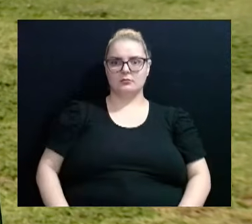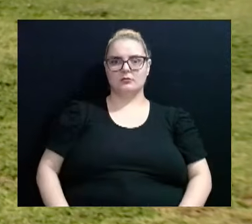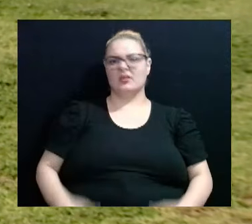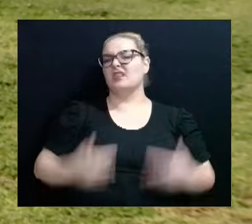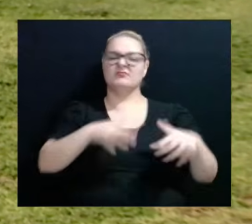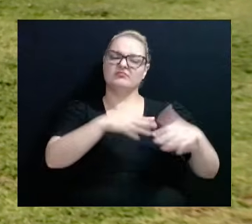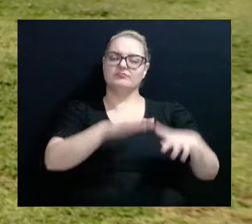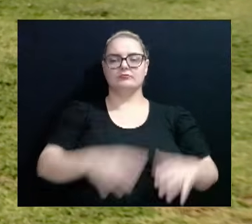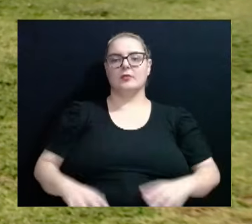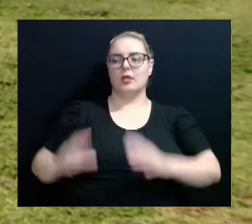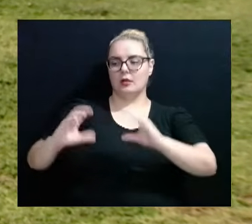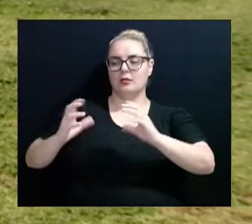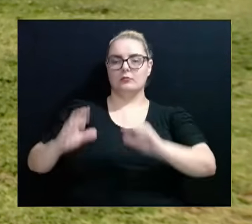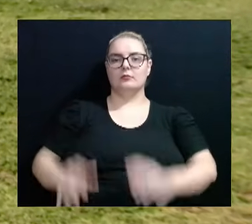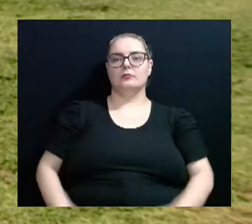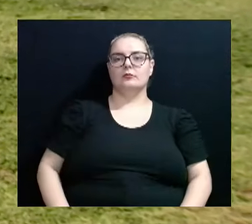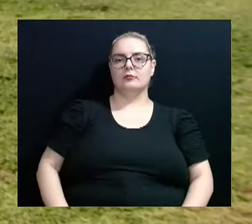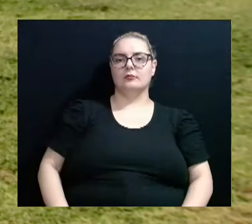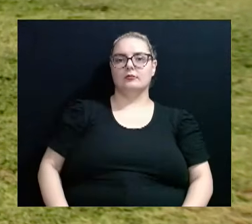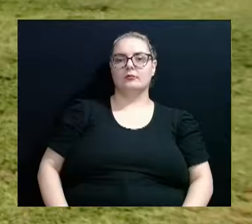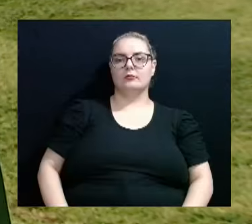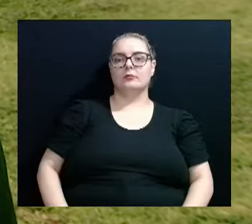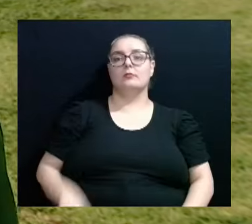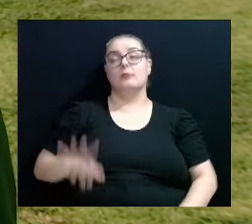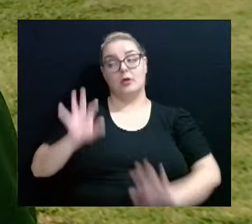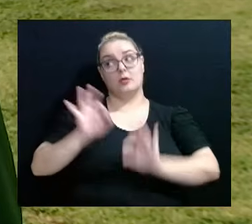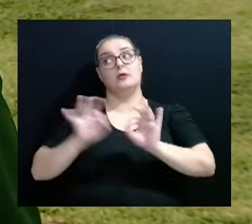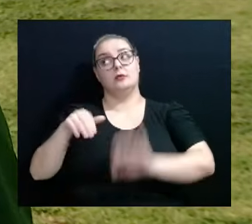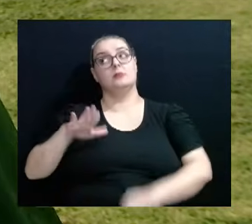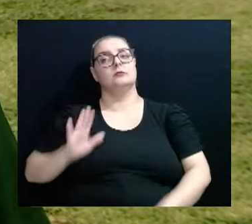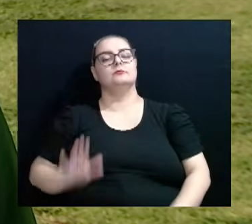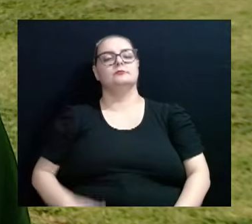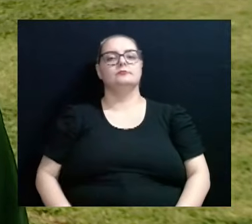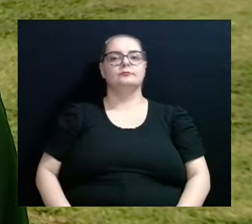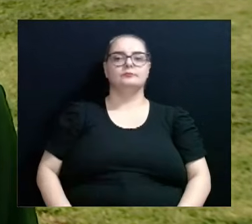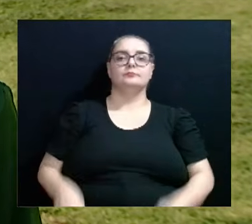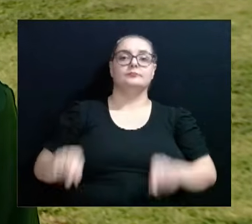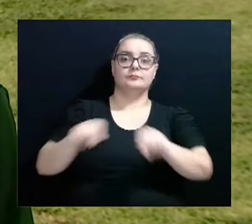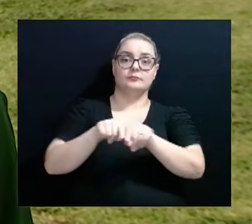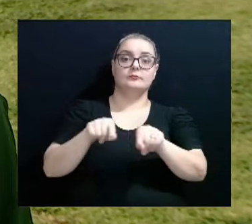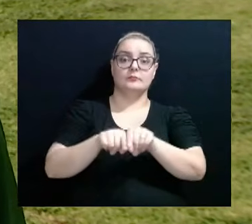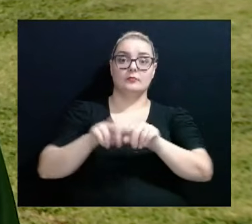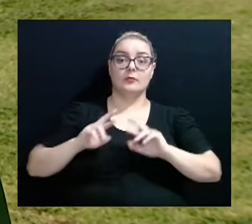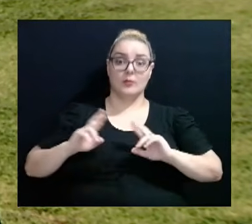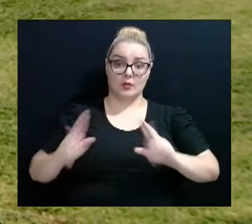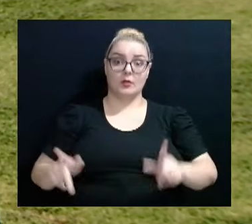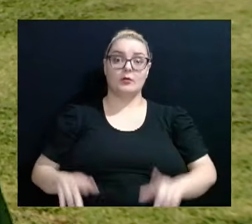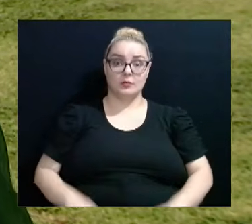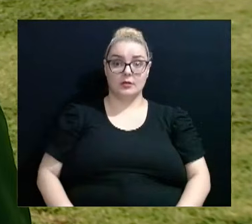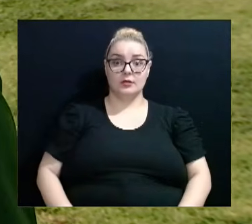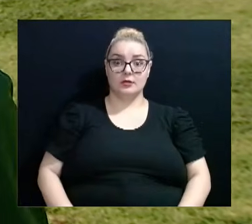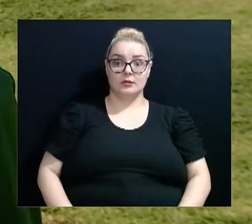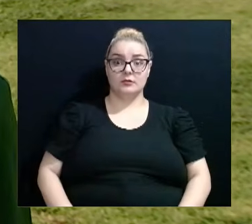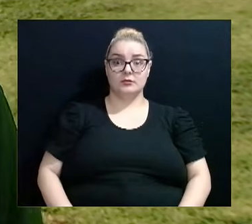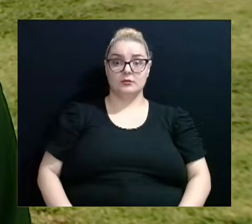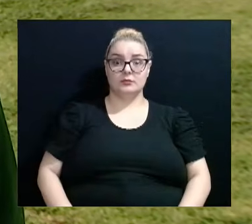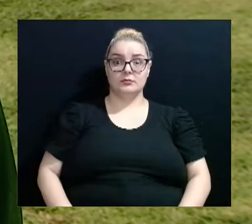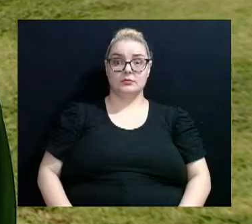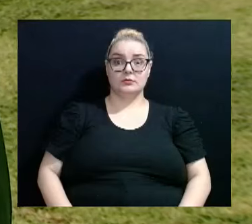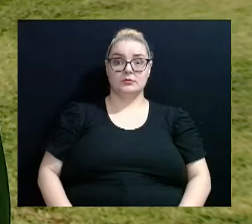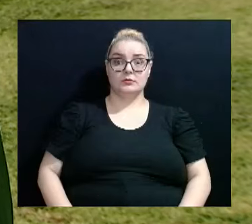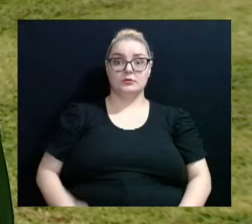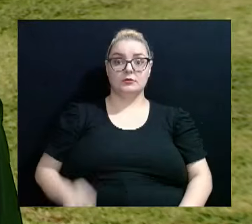acabou indo assim, eu gostei mais do futebol americano. Eu acho bem mais organizado e também a